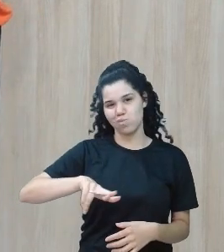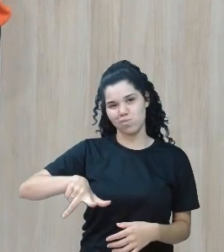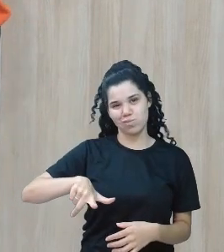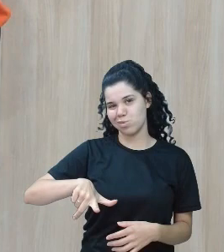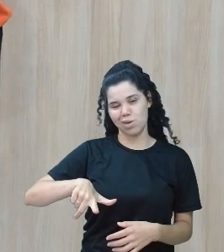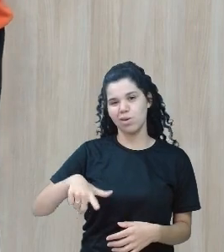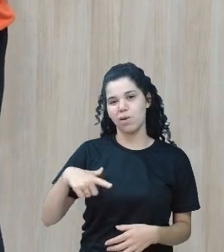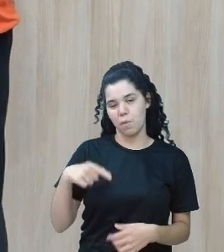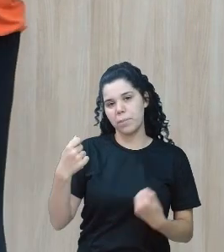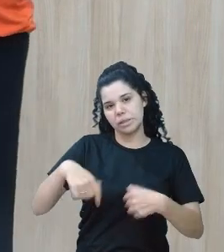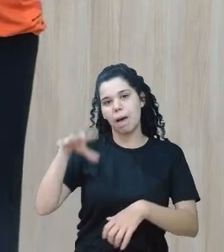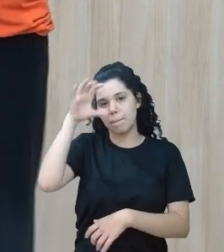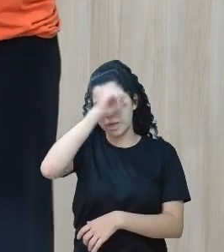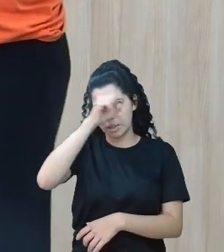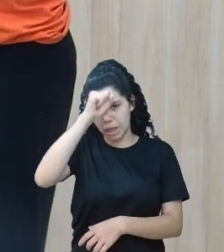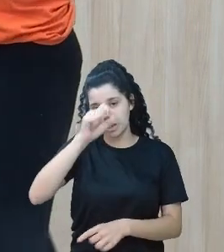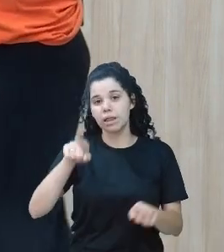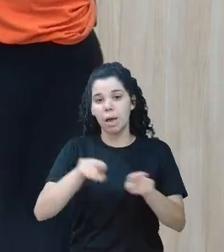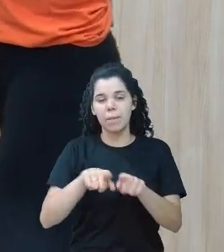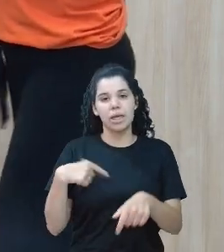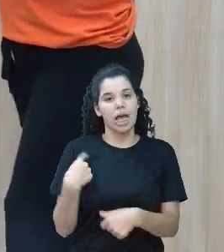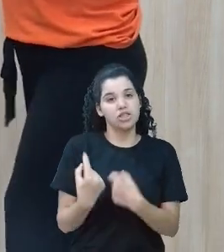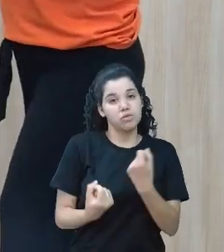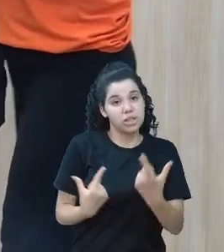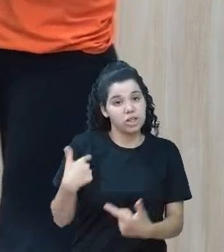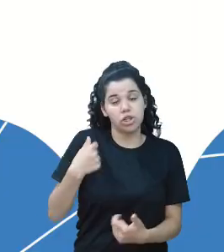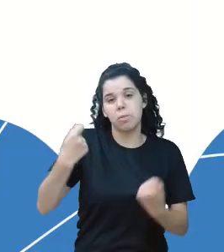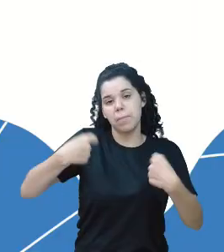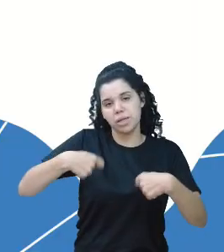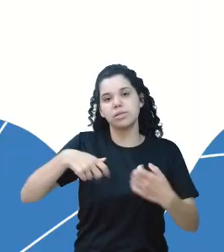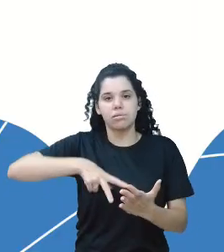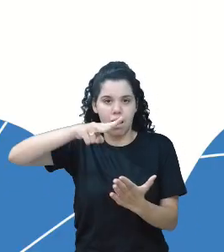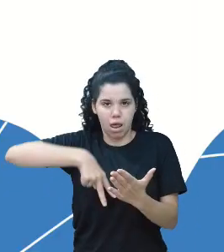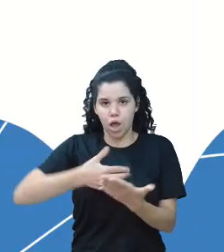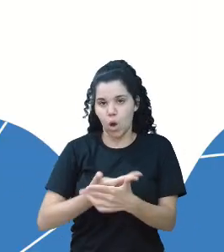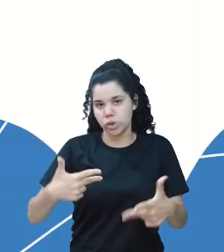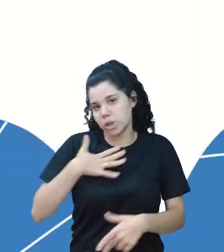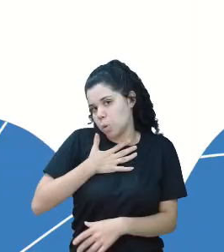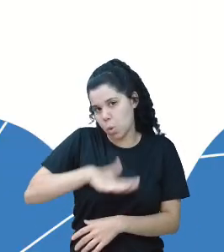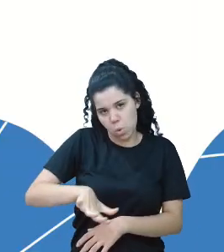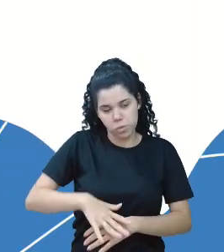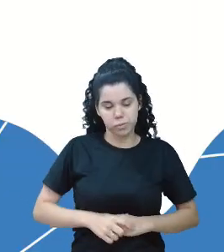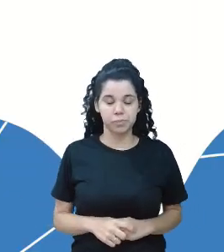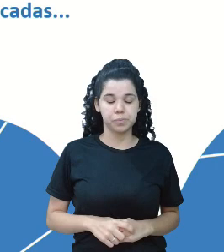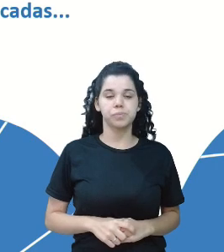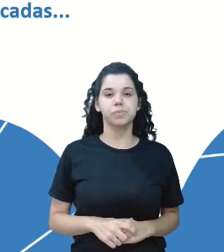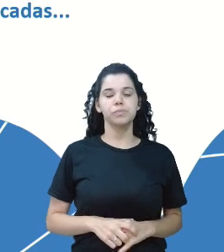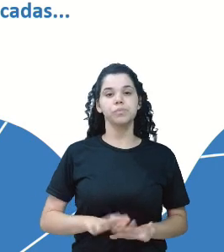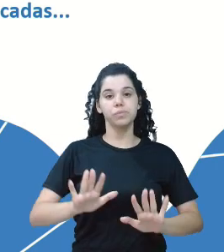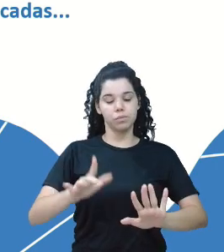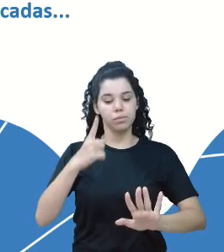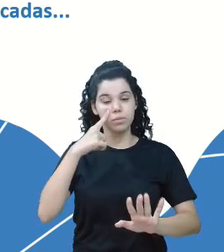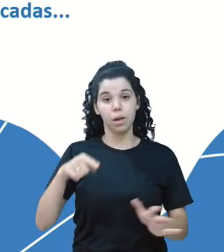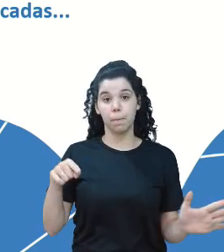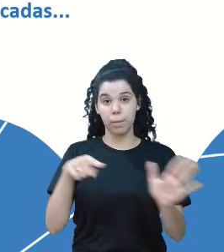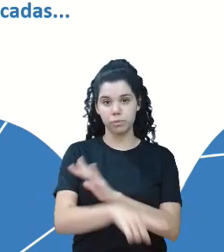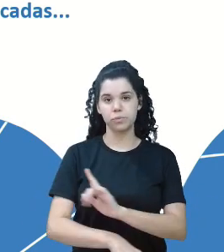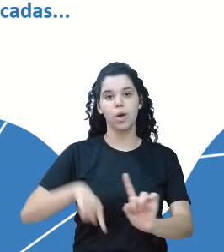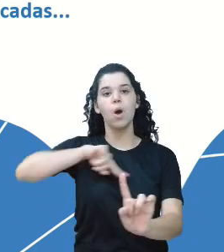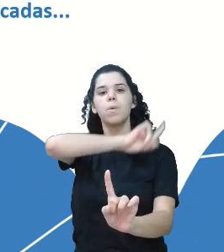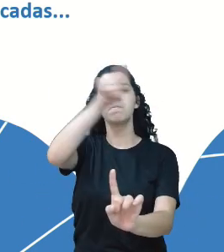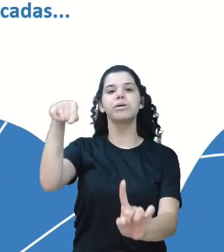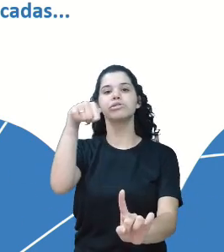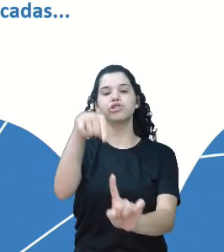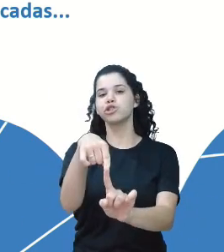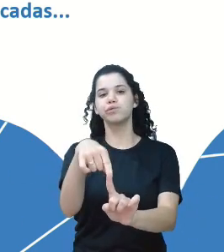viu? Aprenda isso também. A finalidade desse texto é, gente, esse texto, ele